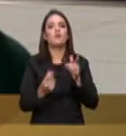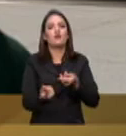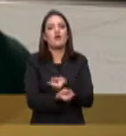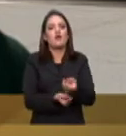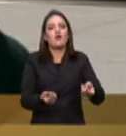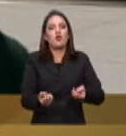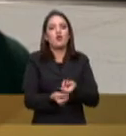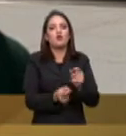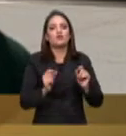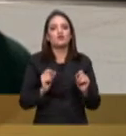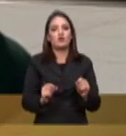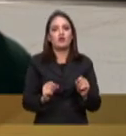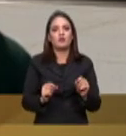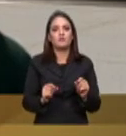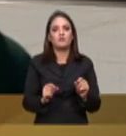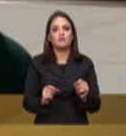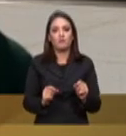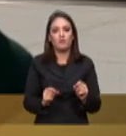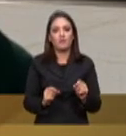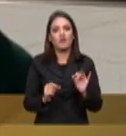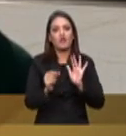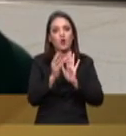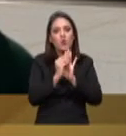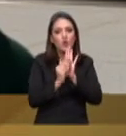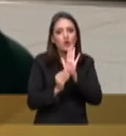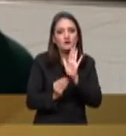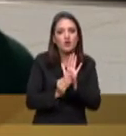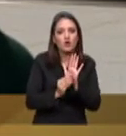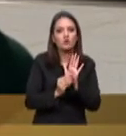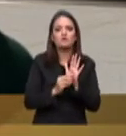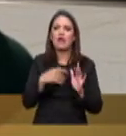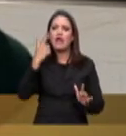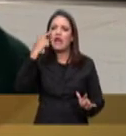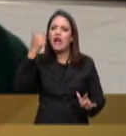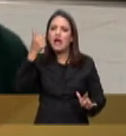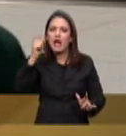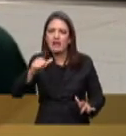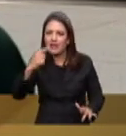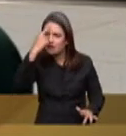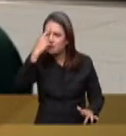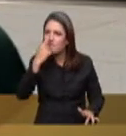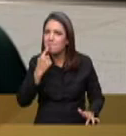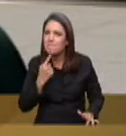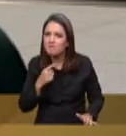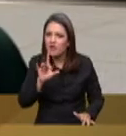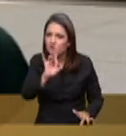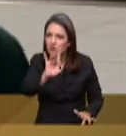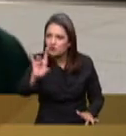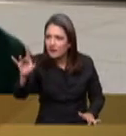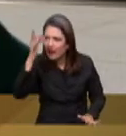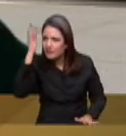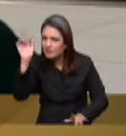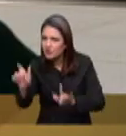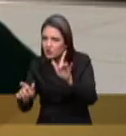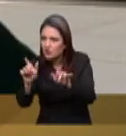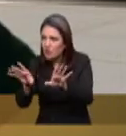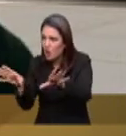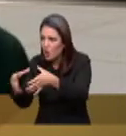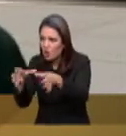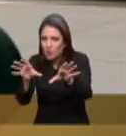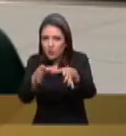negócio baseado no direcionamento de conteúdo a partir da análise de perfis psicológicos e